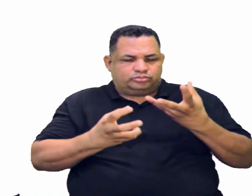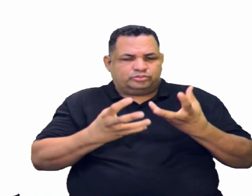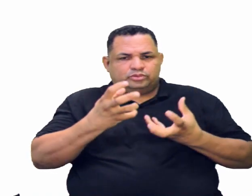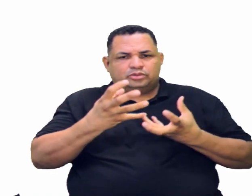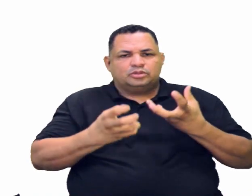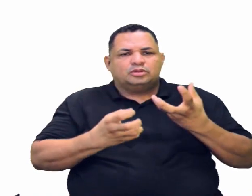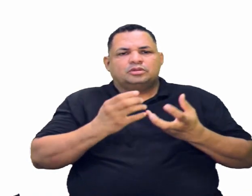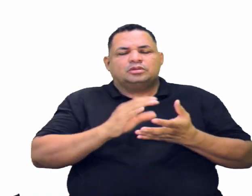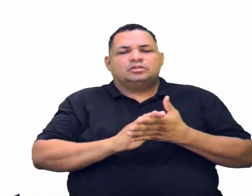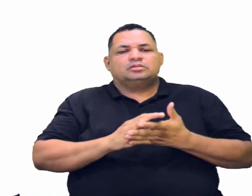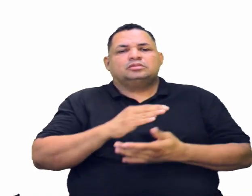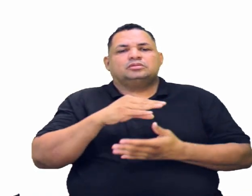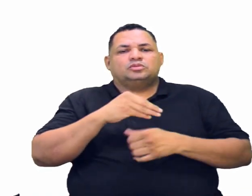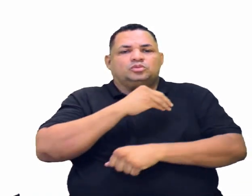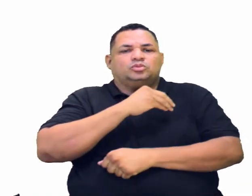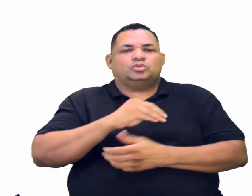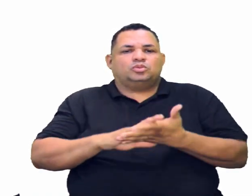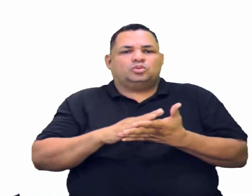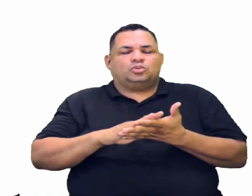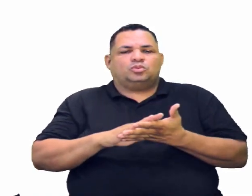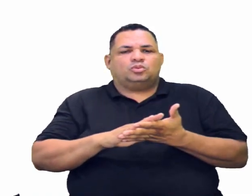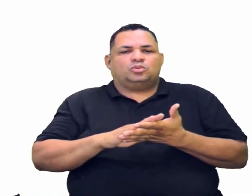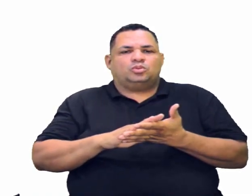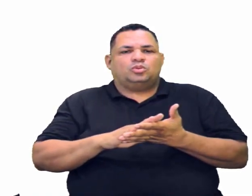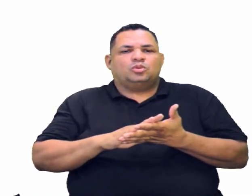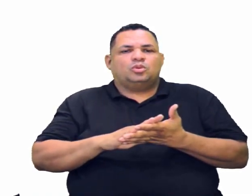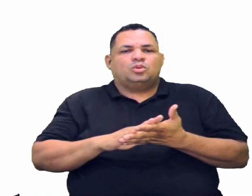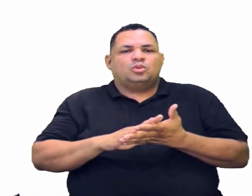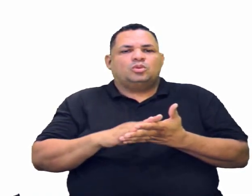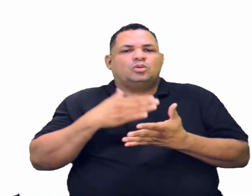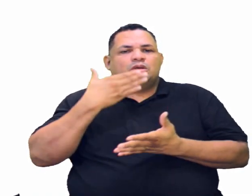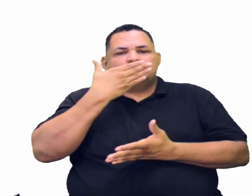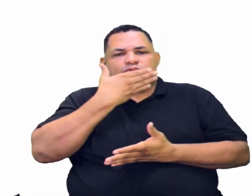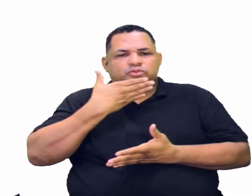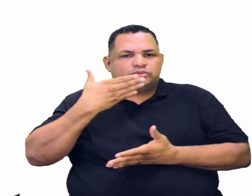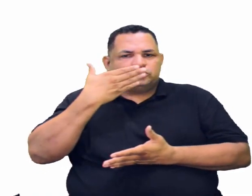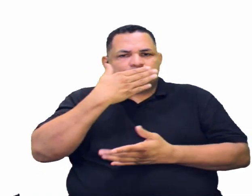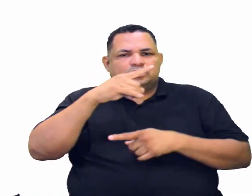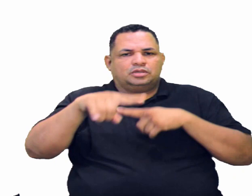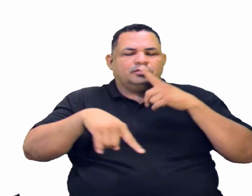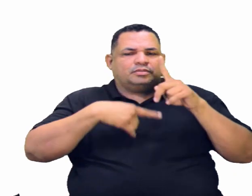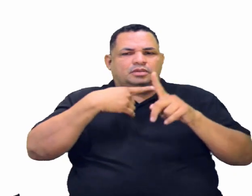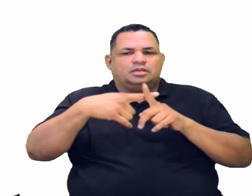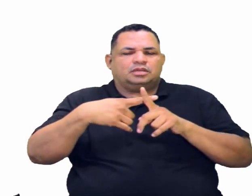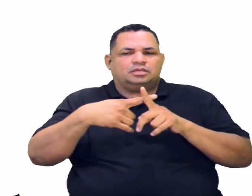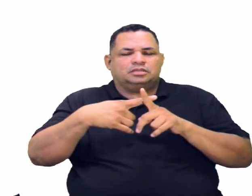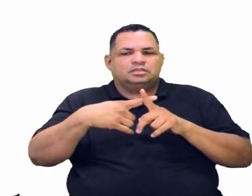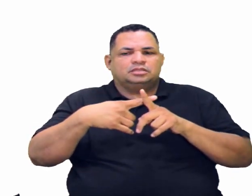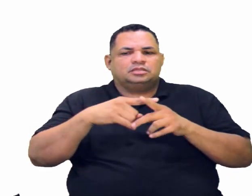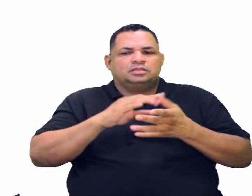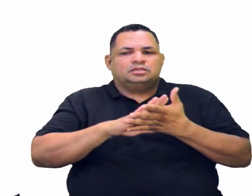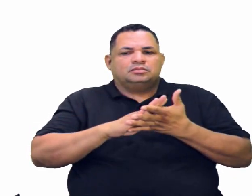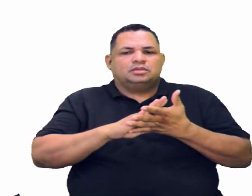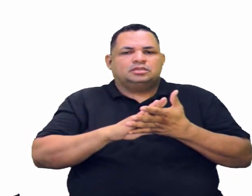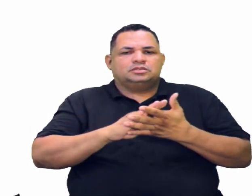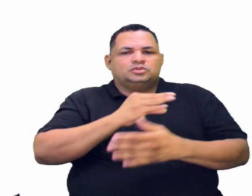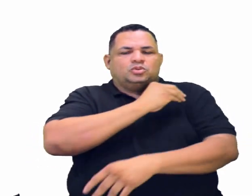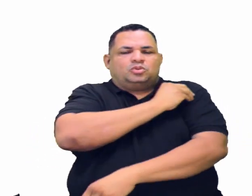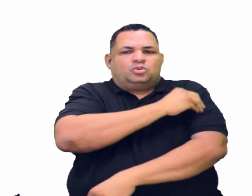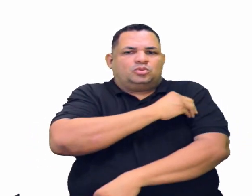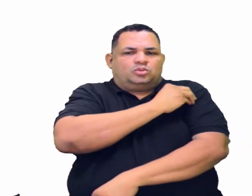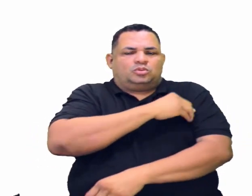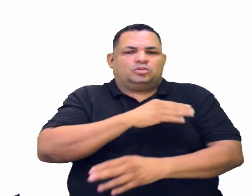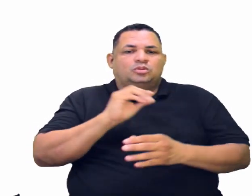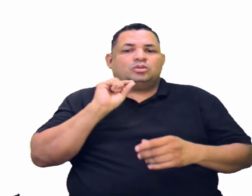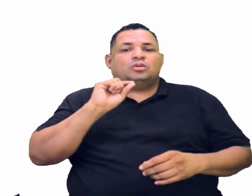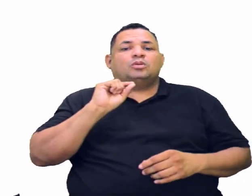liberar CO2 mais o álcool, que nesse caso aqui será o etanol. Mas